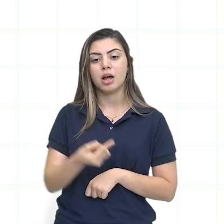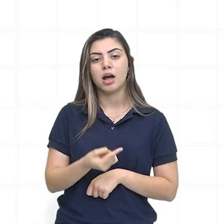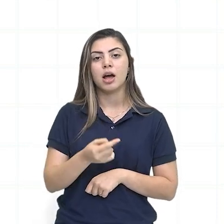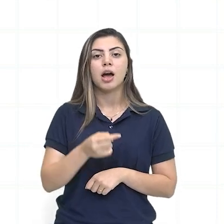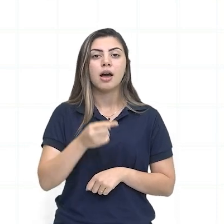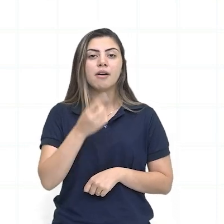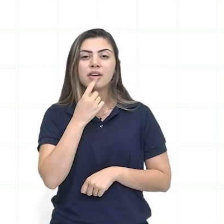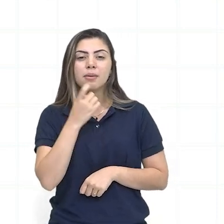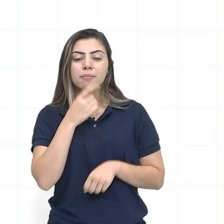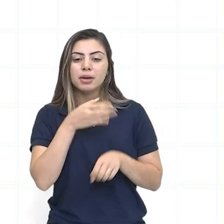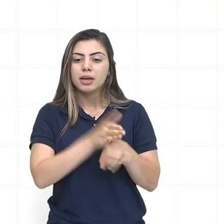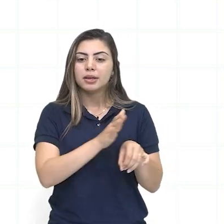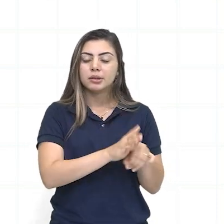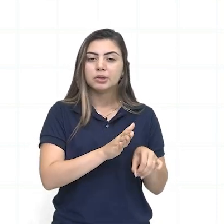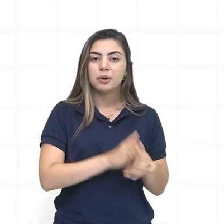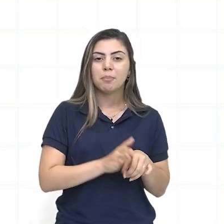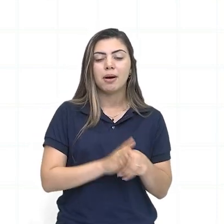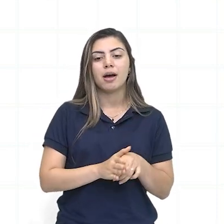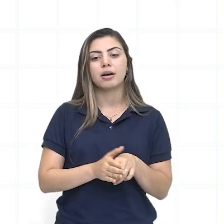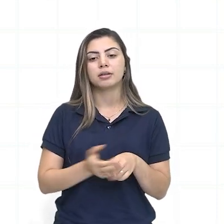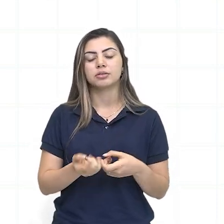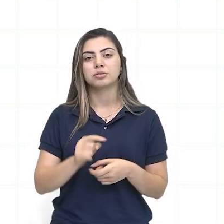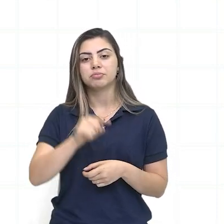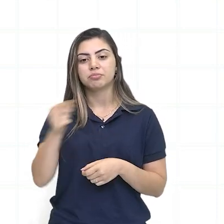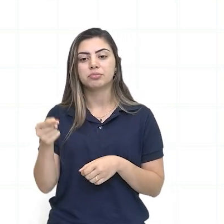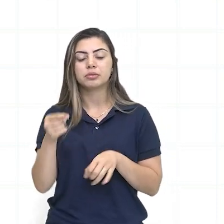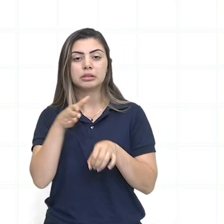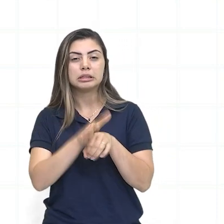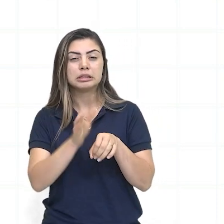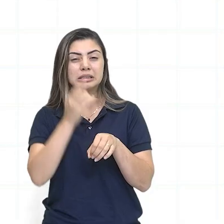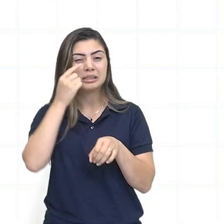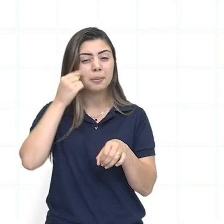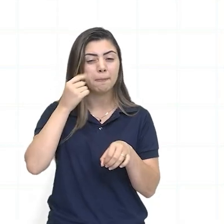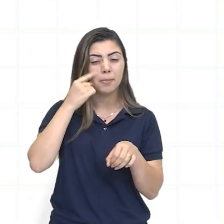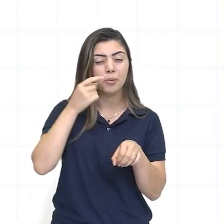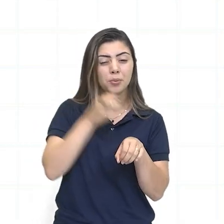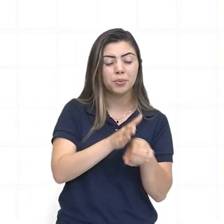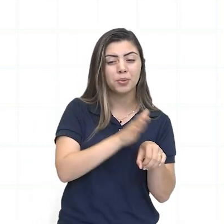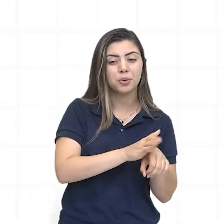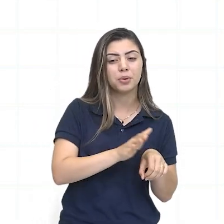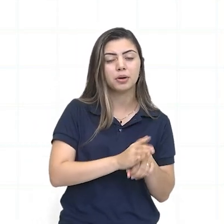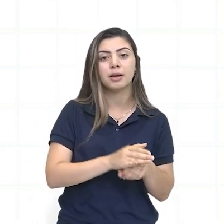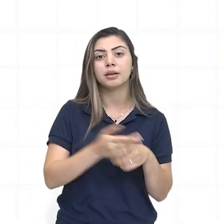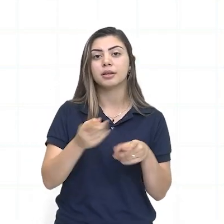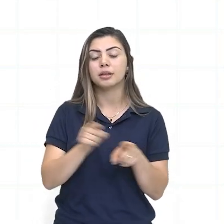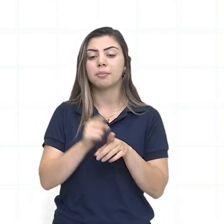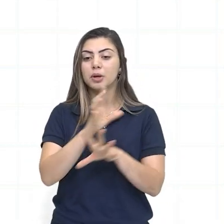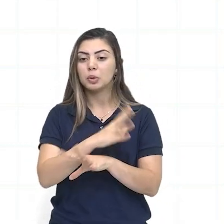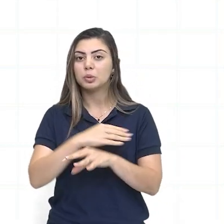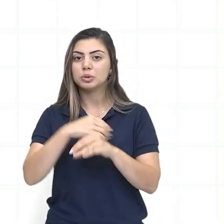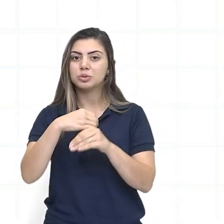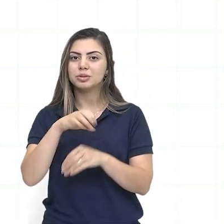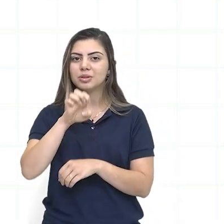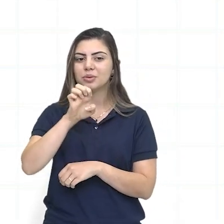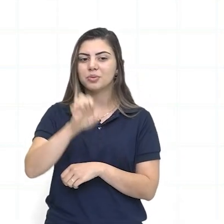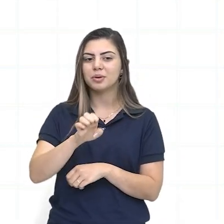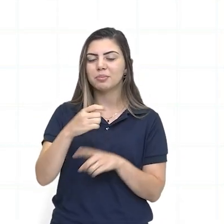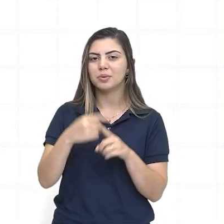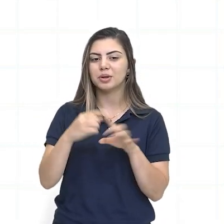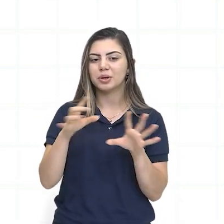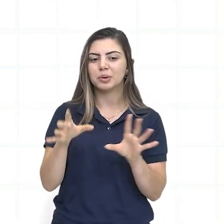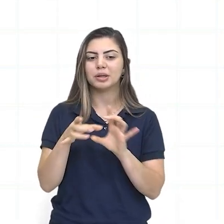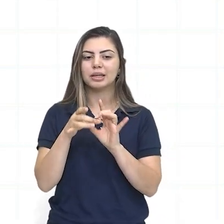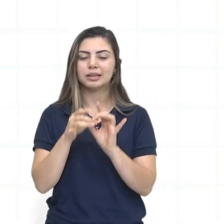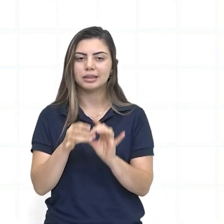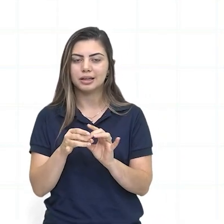Tomates, cebolas e uni pela conjunção aditiva, né? Coordenativa aditiva. E alhos. Muito bem, então